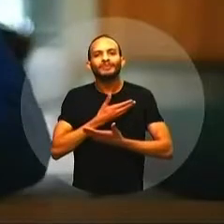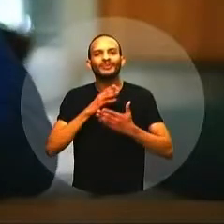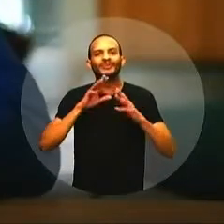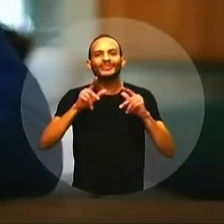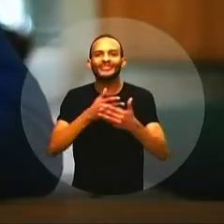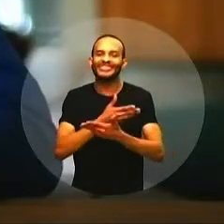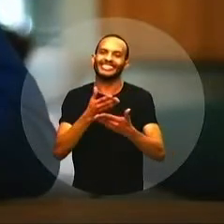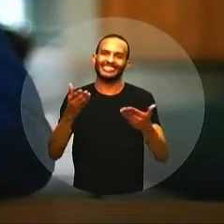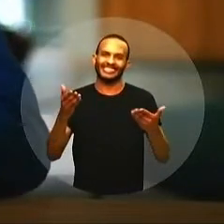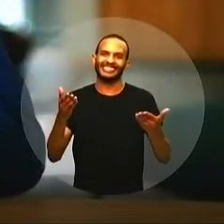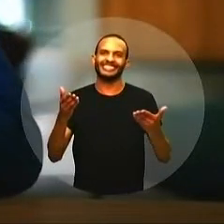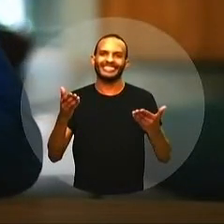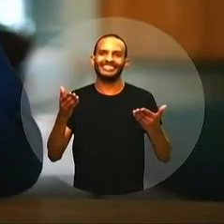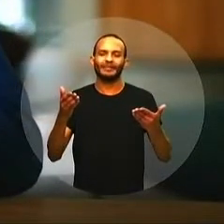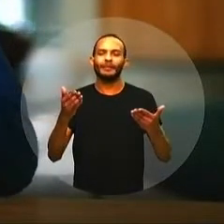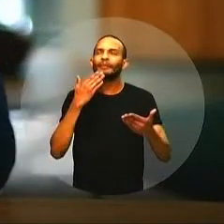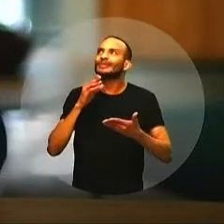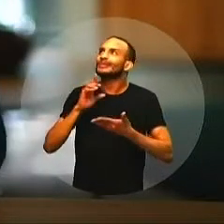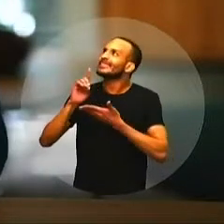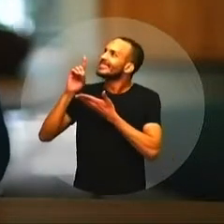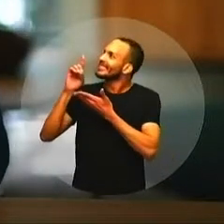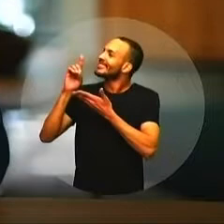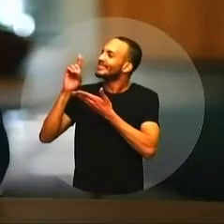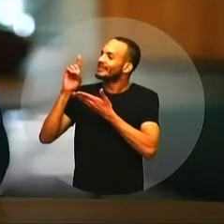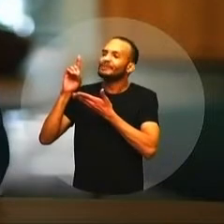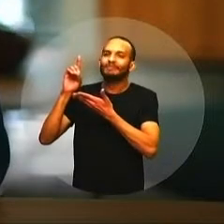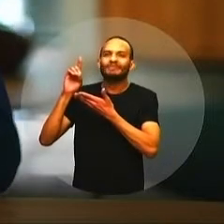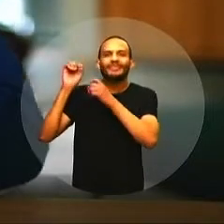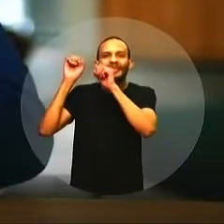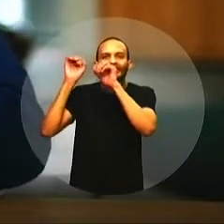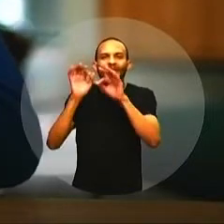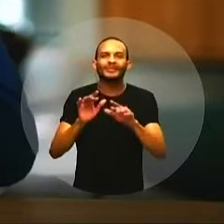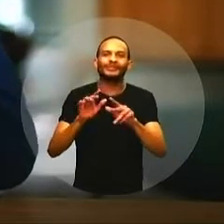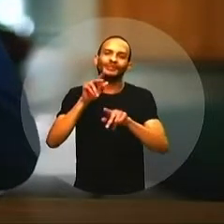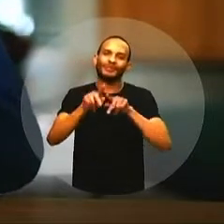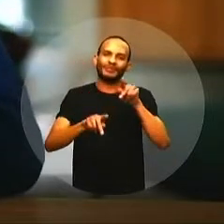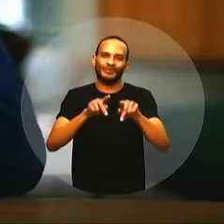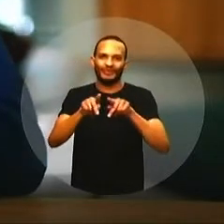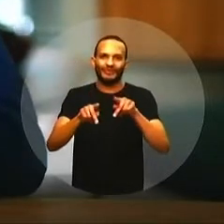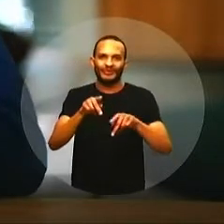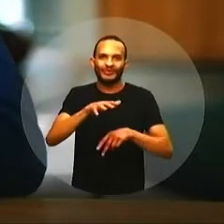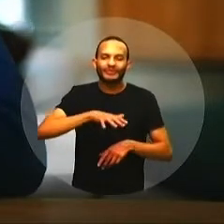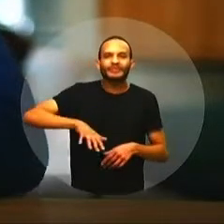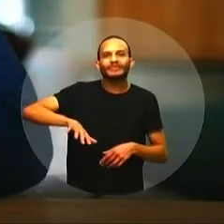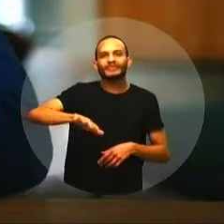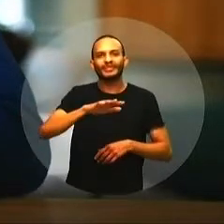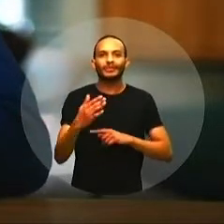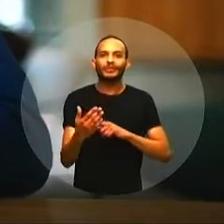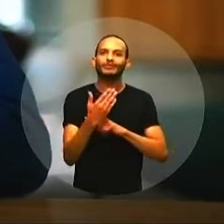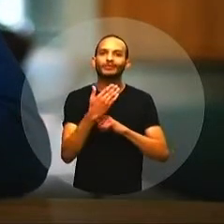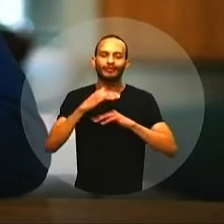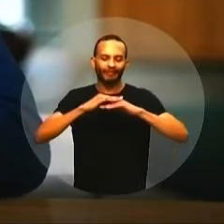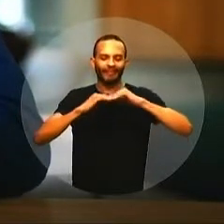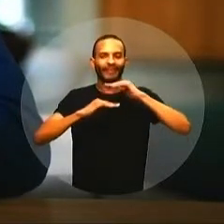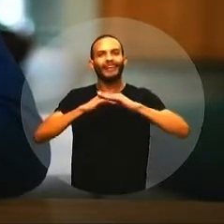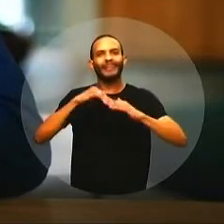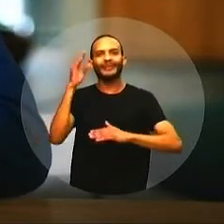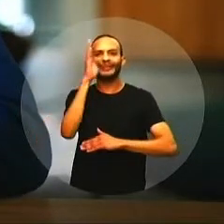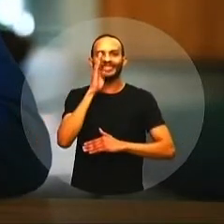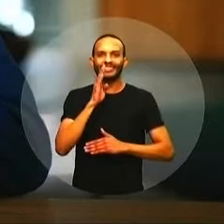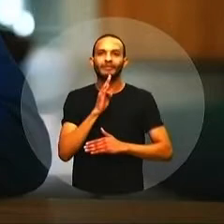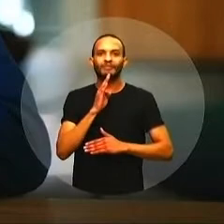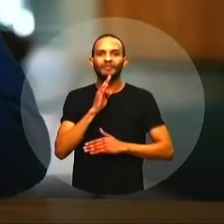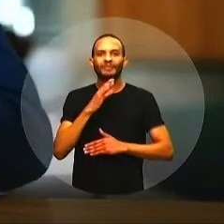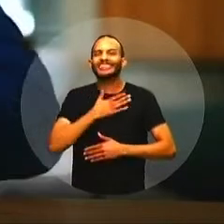Meus amigos e minhas amigas, peço a Deus que ilumine essa nação e nos ajude a reconstruir o